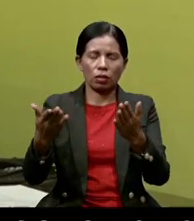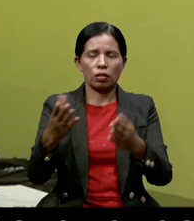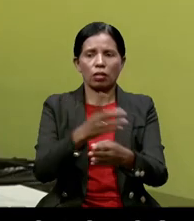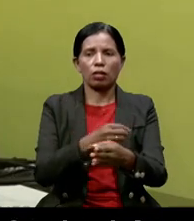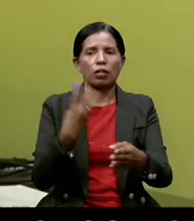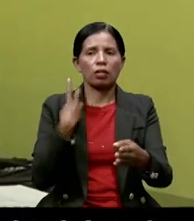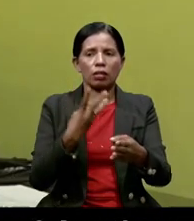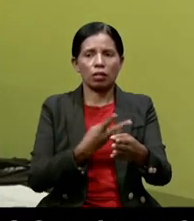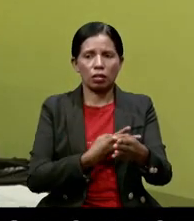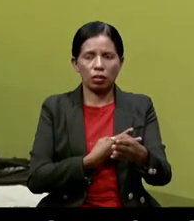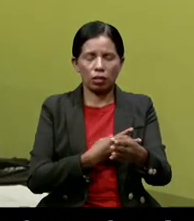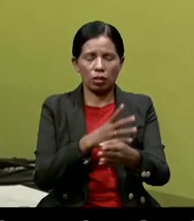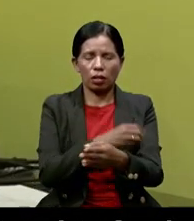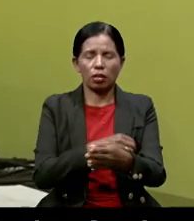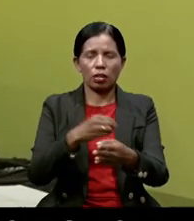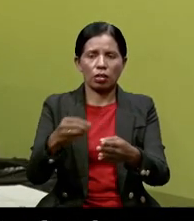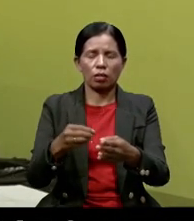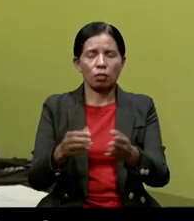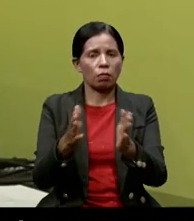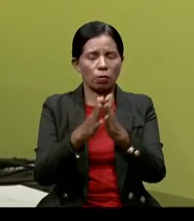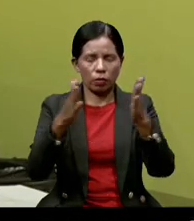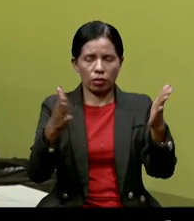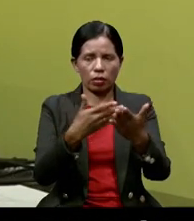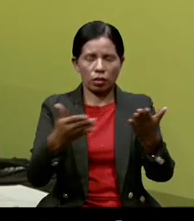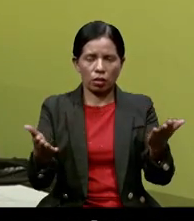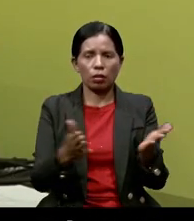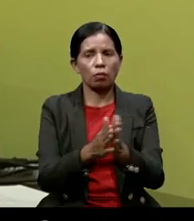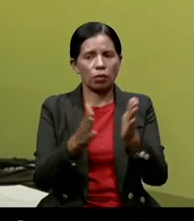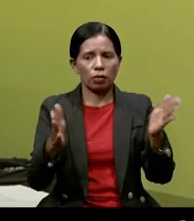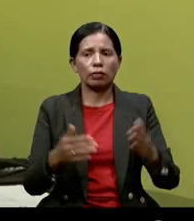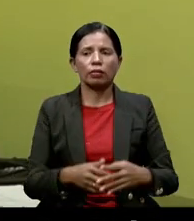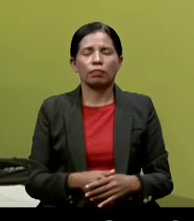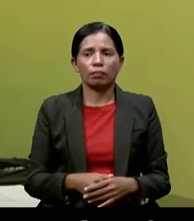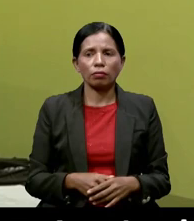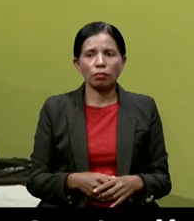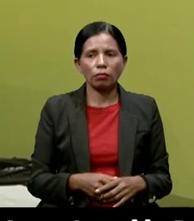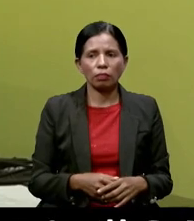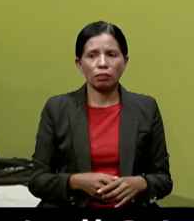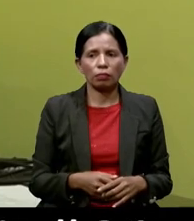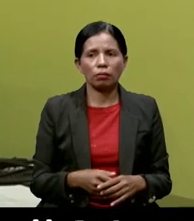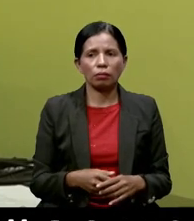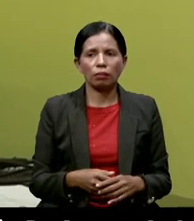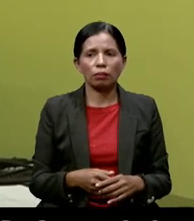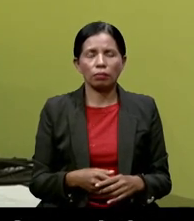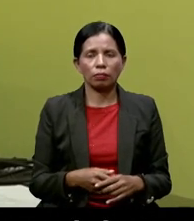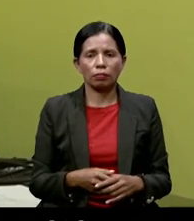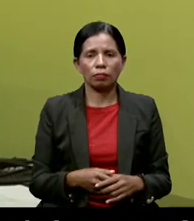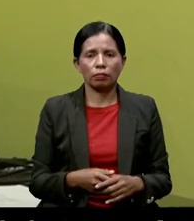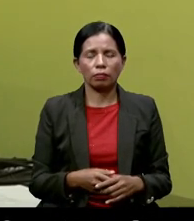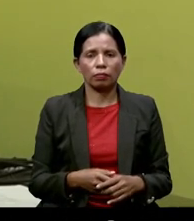ung ita musaran zane kuda ne be bot par nahane lo rioto ne analogia comparação ne mais ou menos anesan